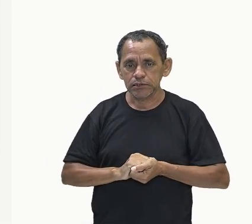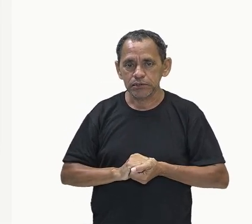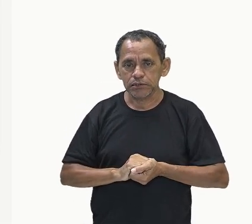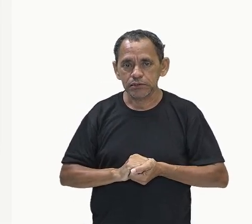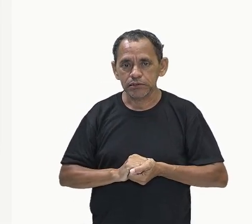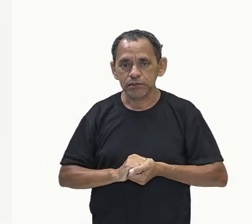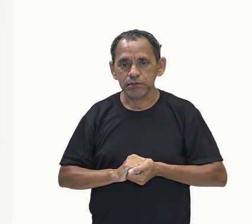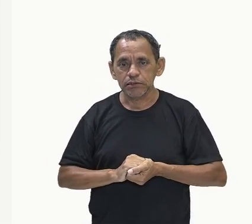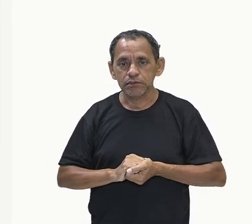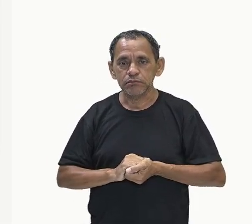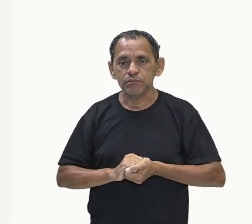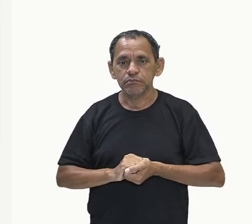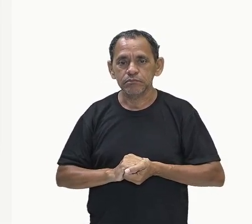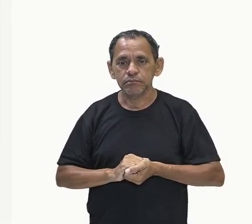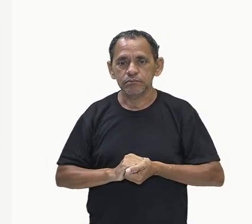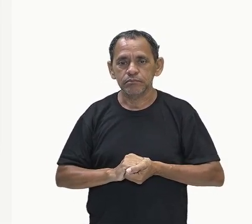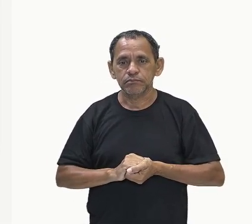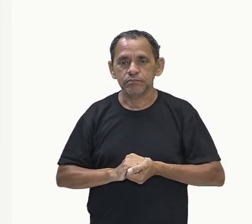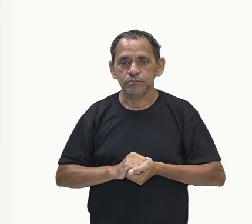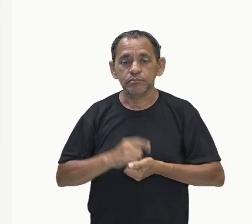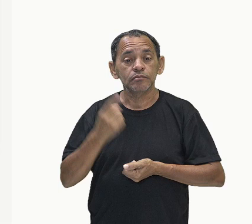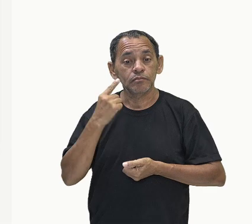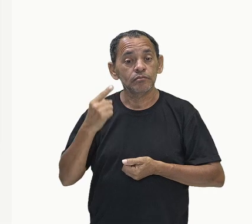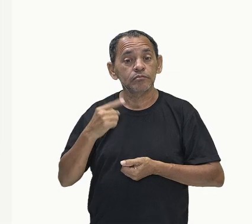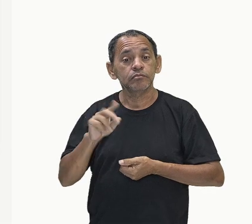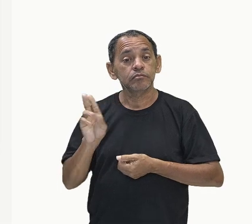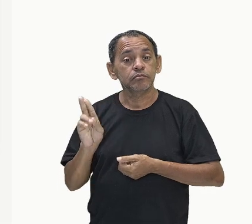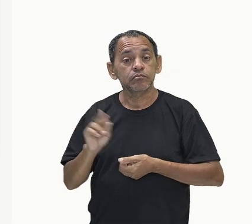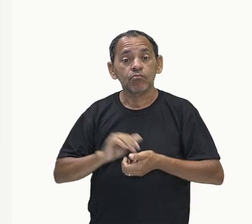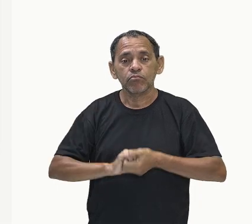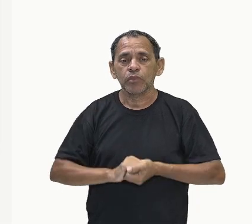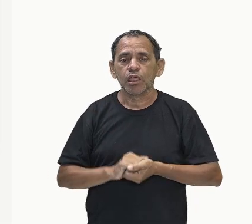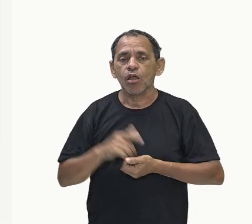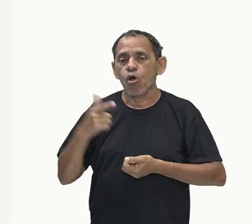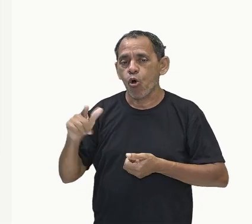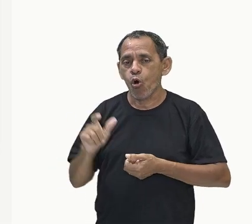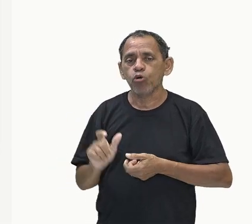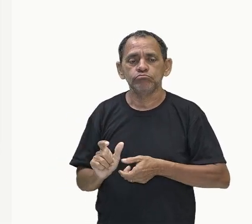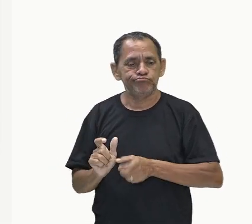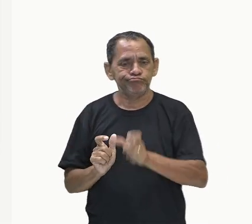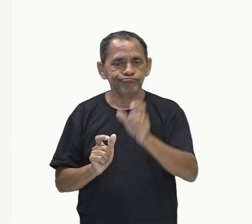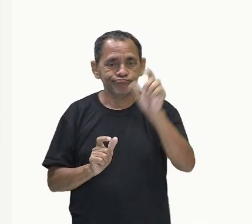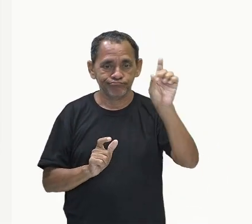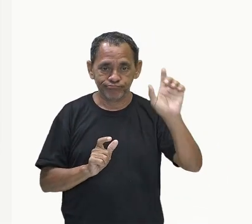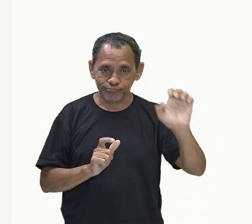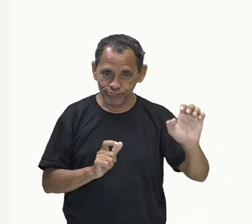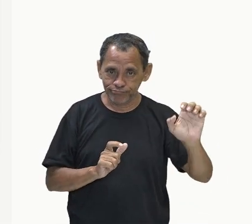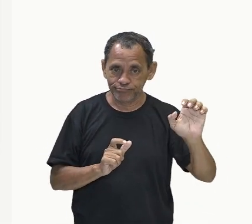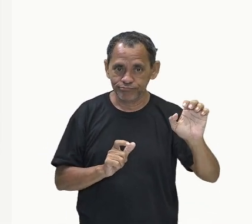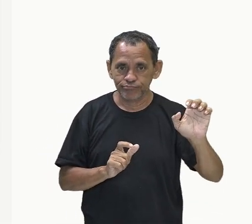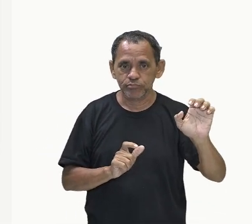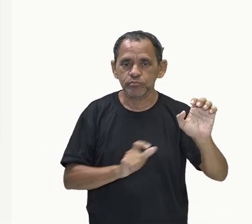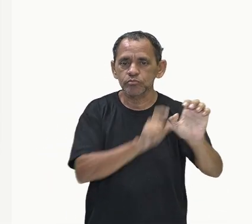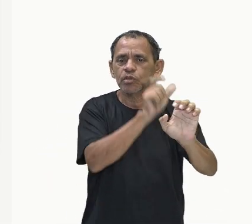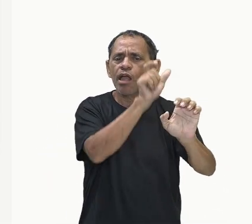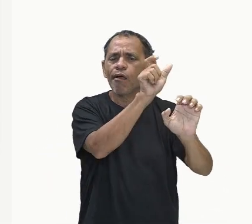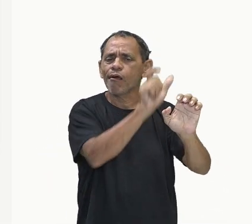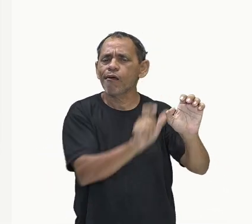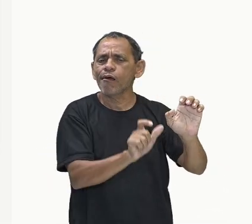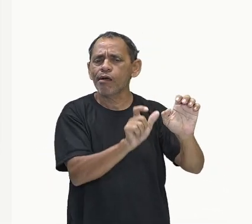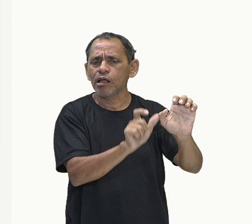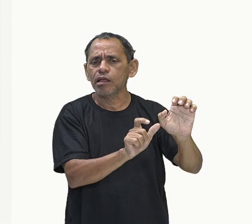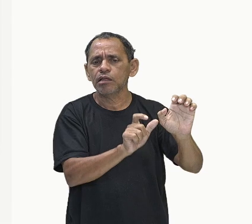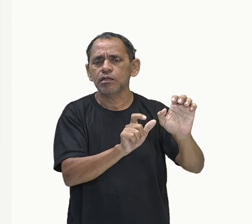gênica ex vivo. A outra técnica, que está mais à sua esquerda, ao lado do indivíduo que está sendo apresentado